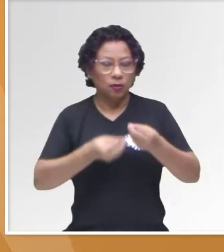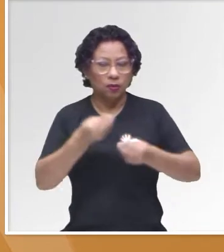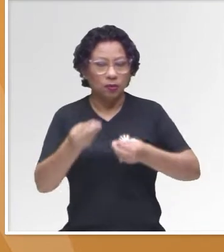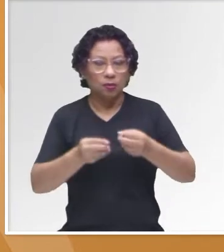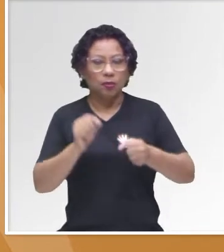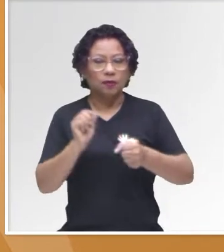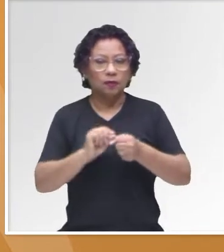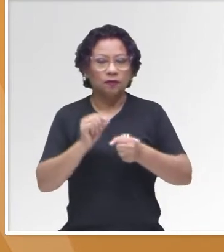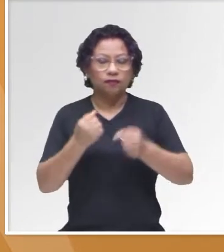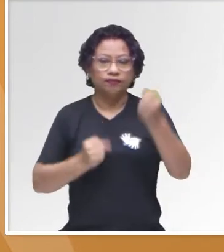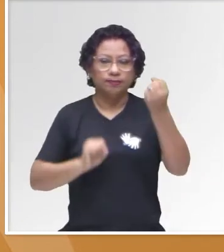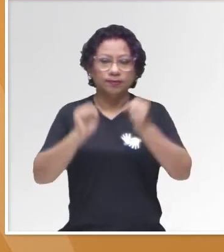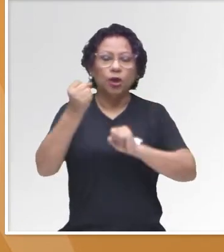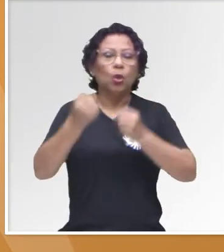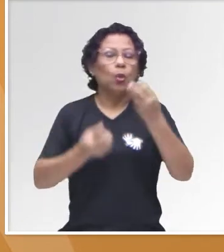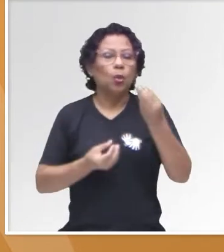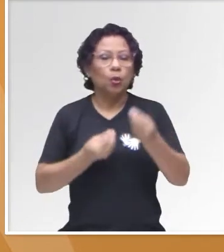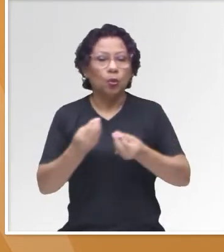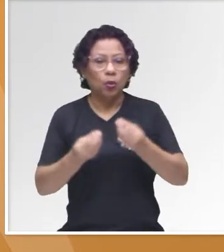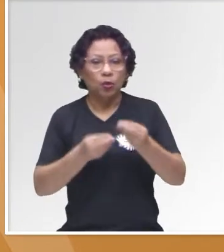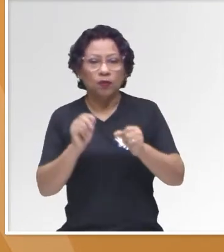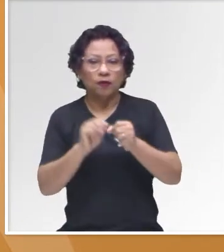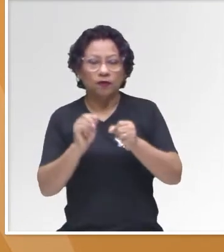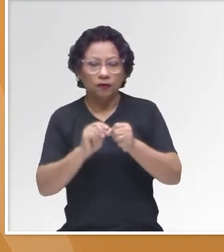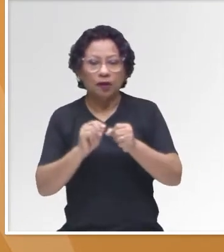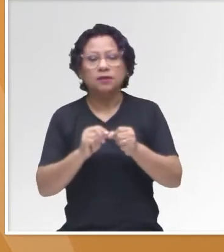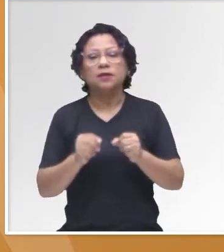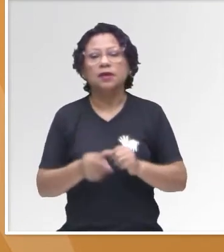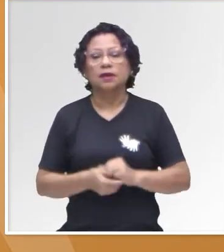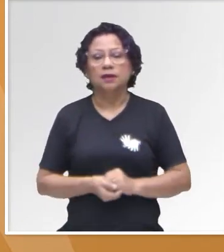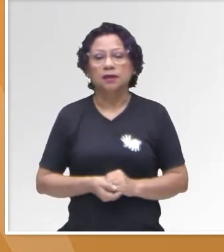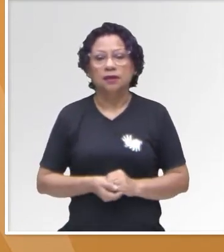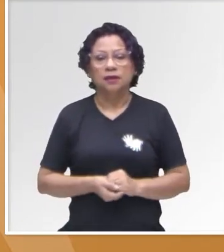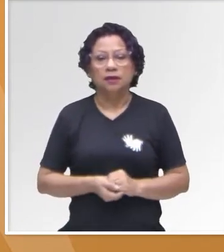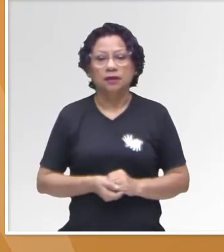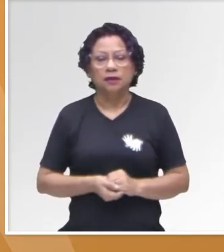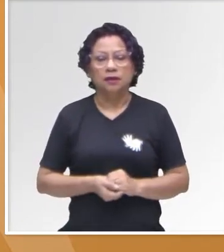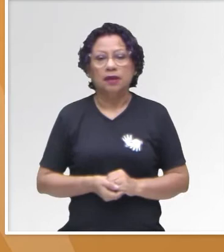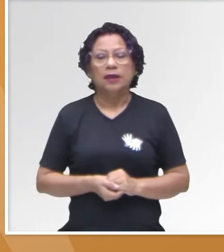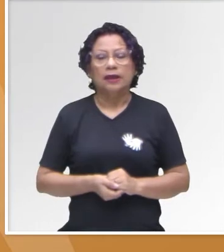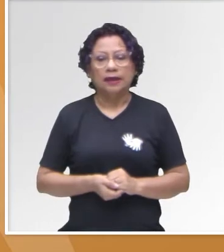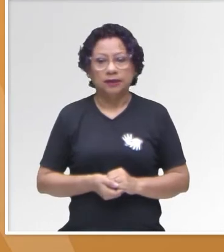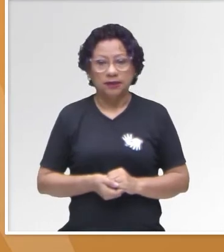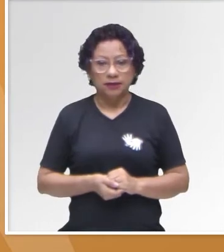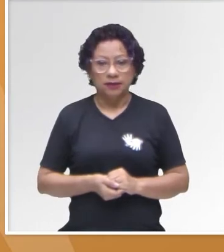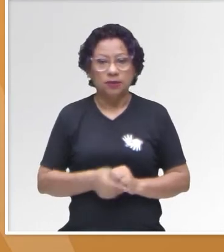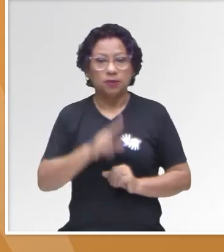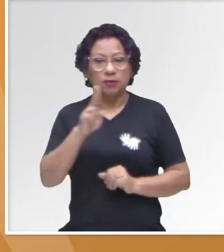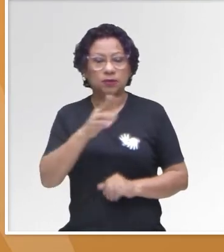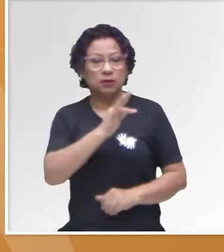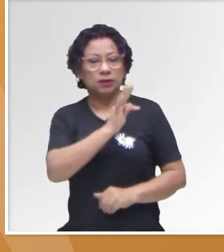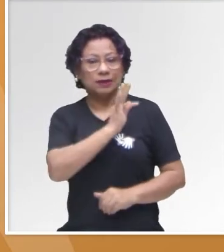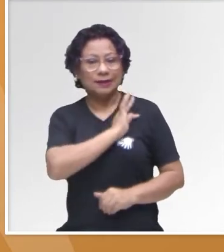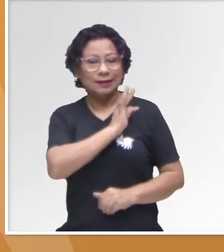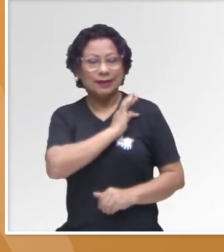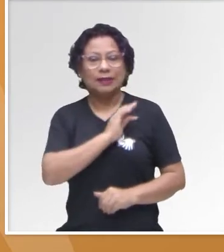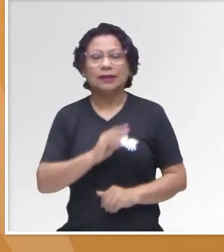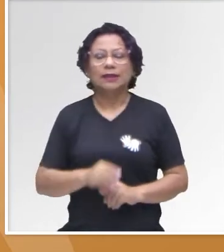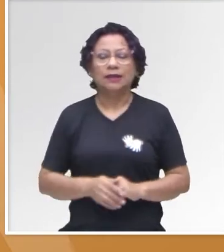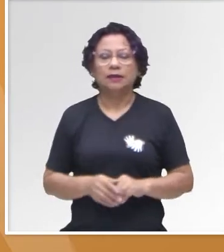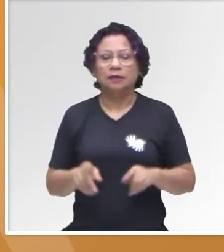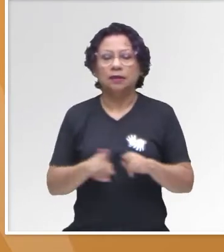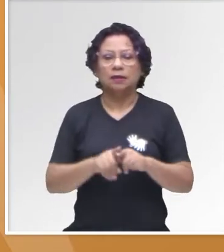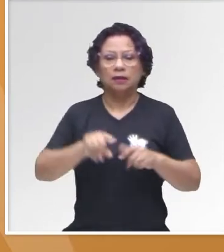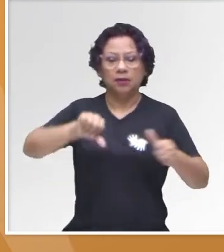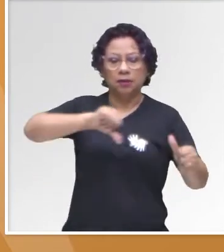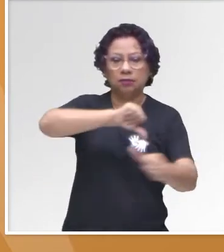eles analisavam como é que era produzido, as técnicas que eram utilizadas e também as mudanças que